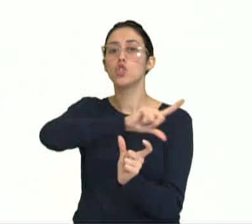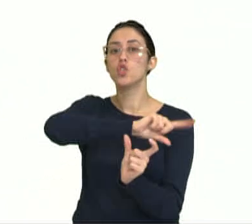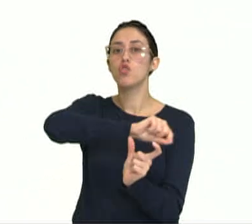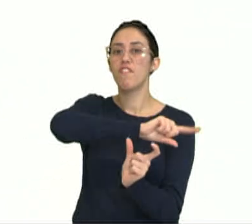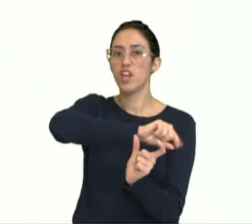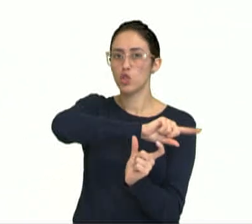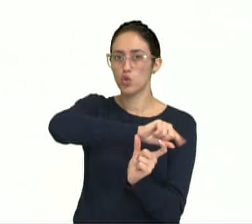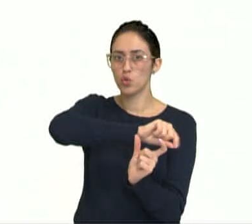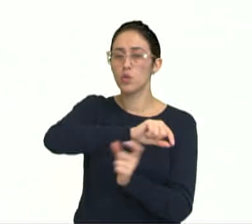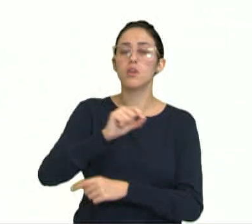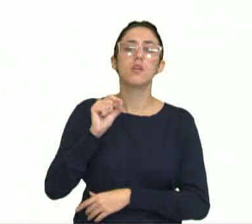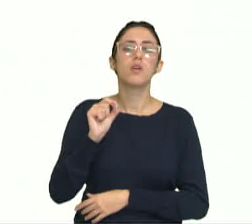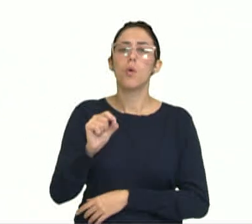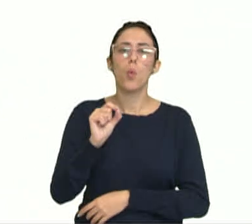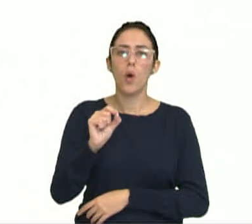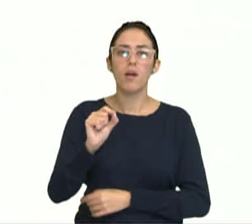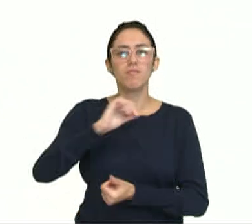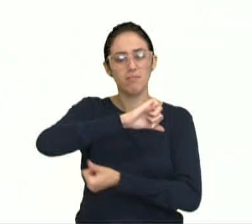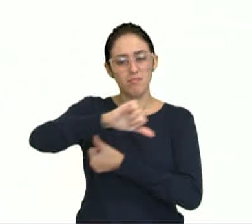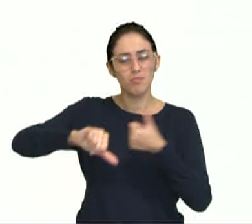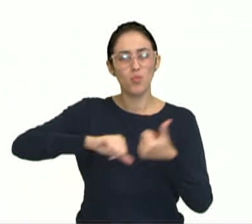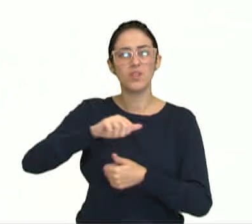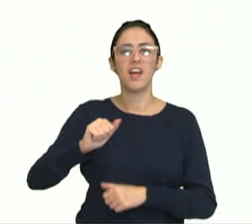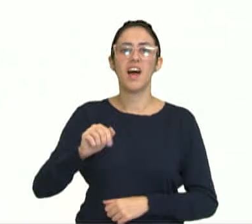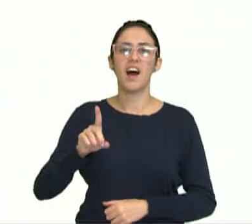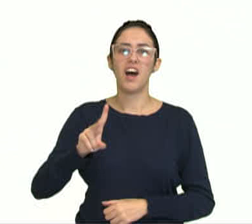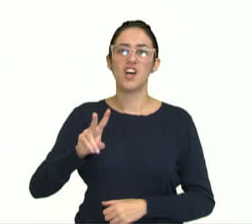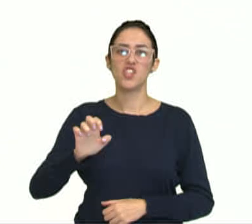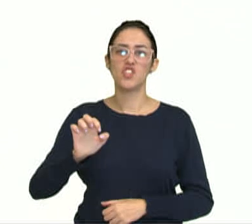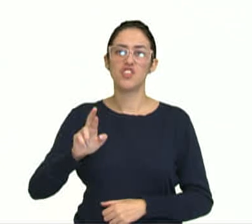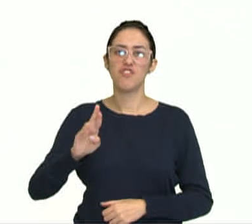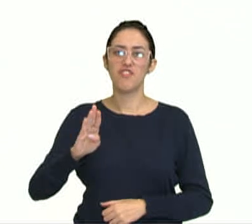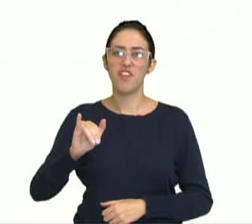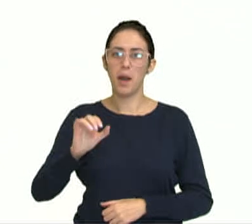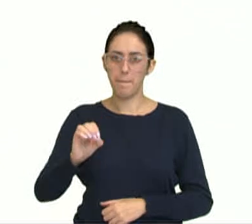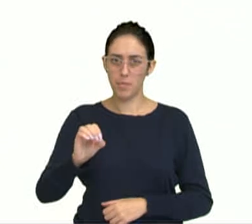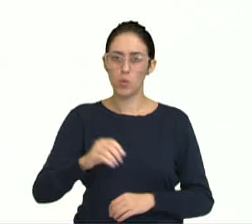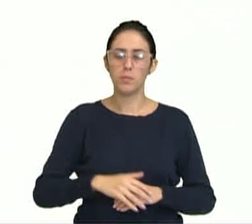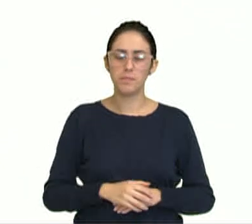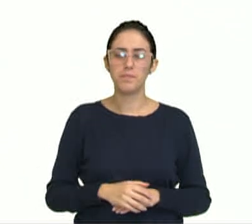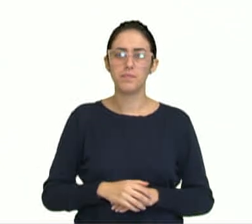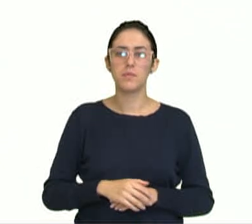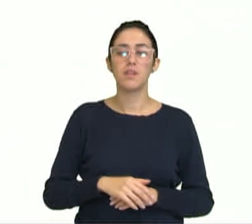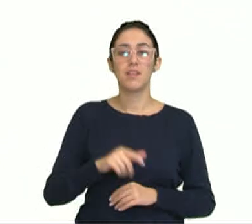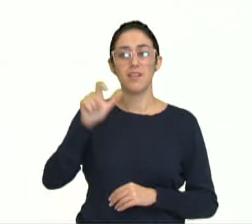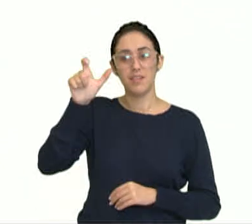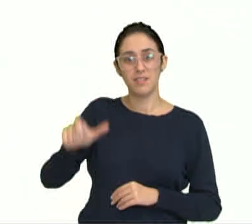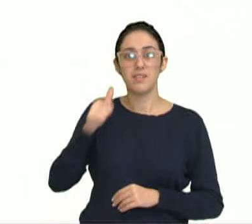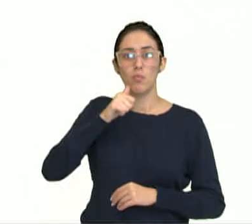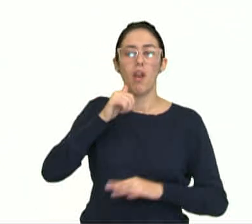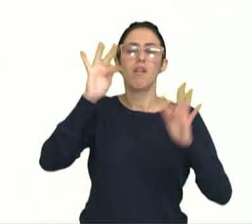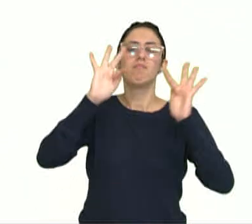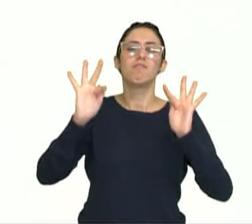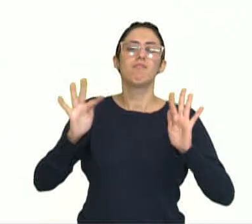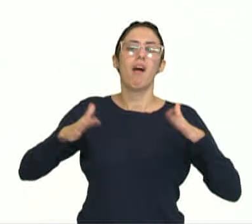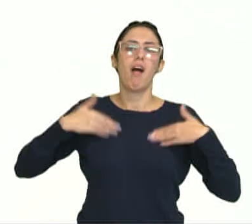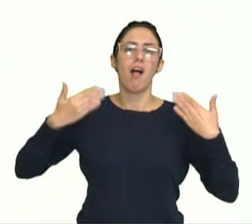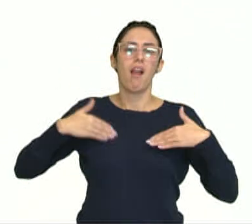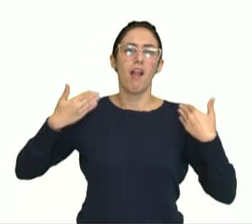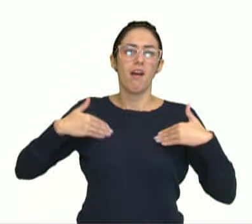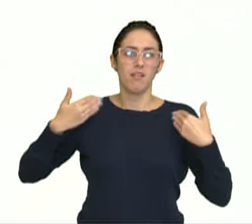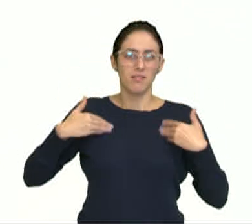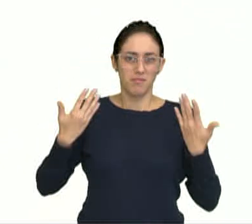nós transformamos esse adjetivo em um advérbio, tá? Felizmente, no sentido de alegremente, entendeu? Ela